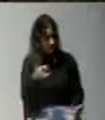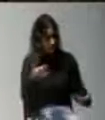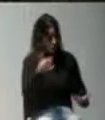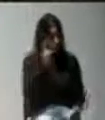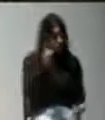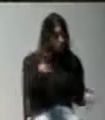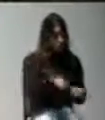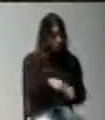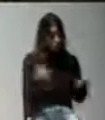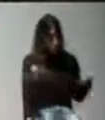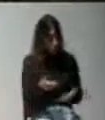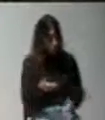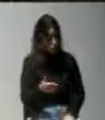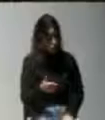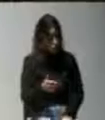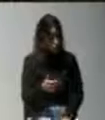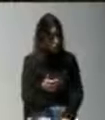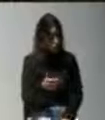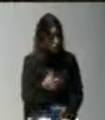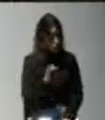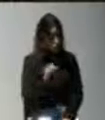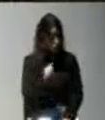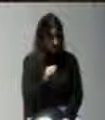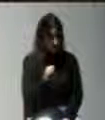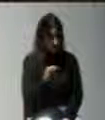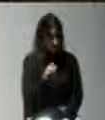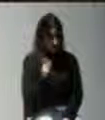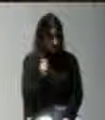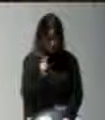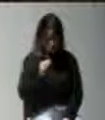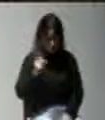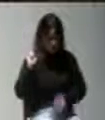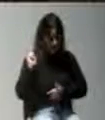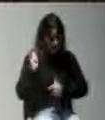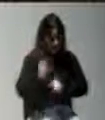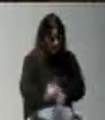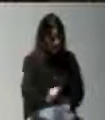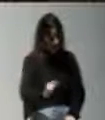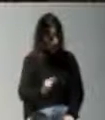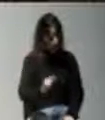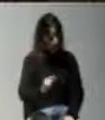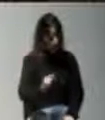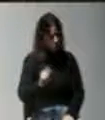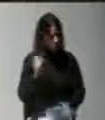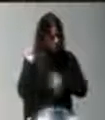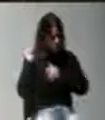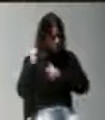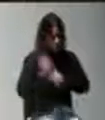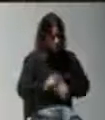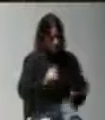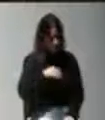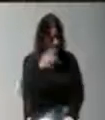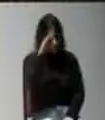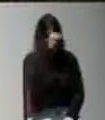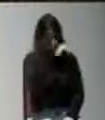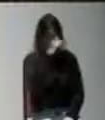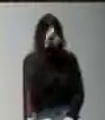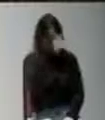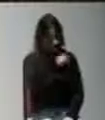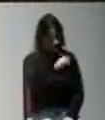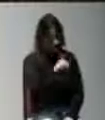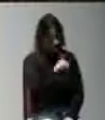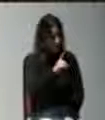se colocam fascistas na posição de herdeiros. Os herdeiros, isso aprendemos com Derrida,